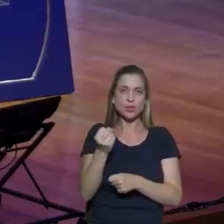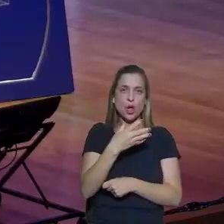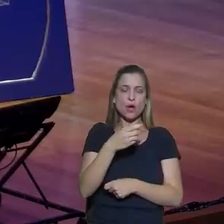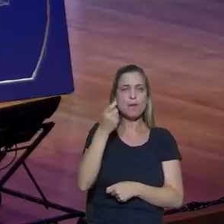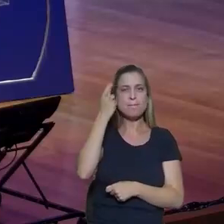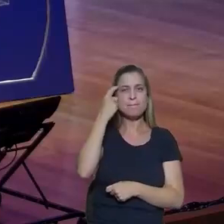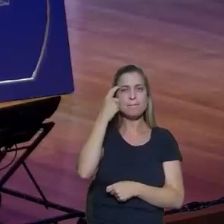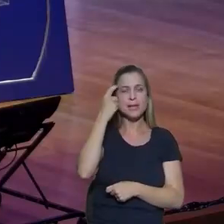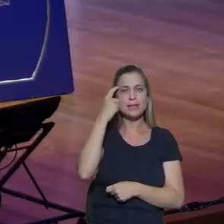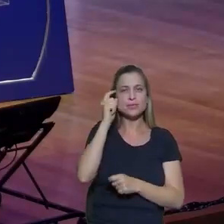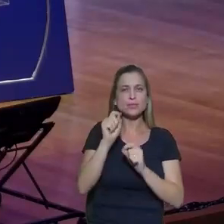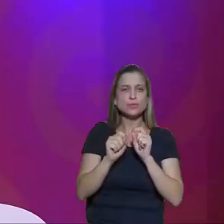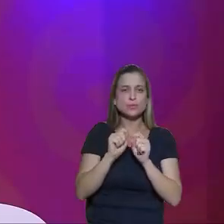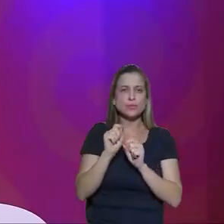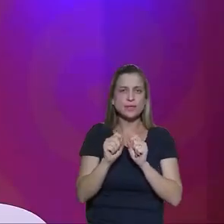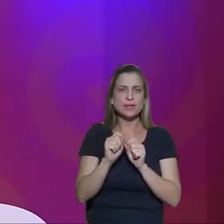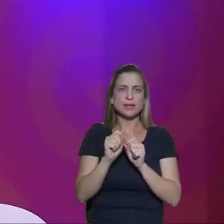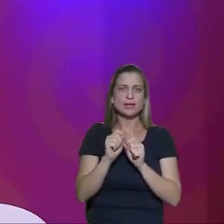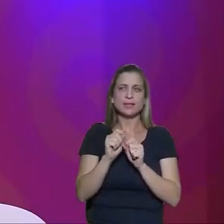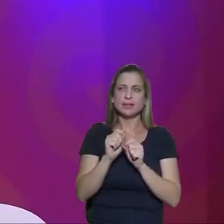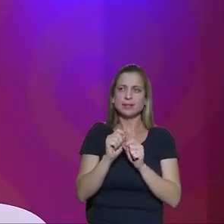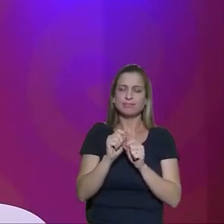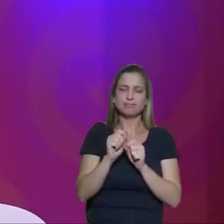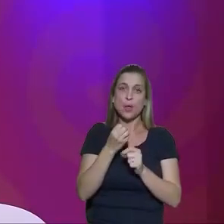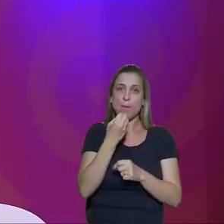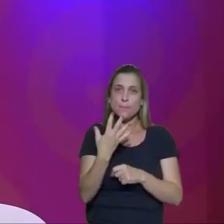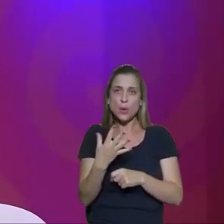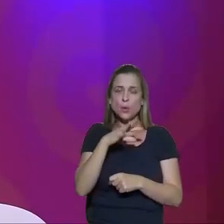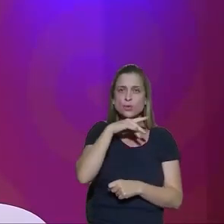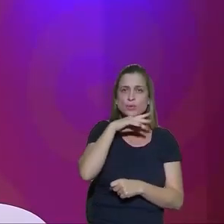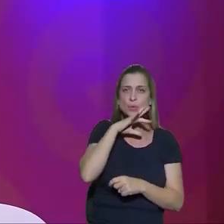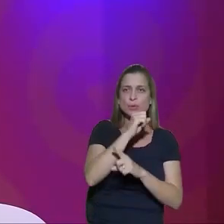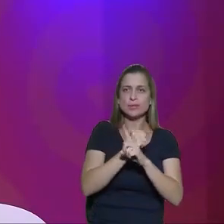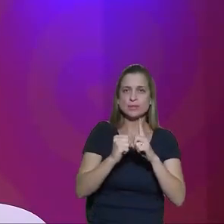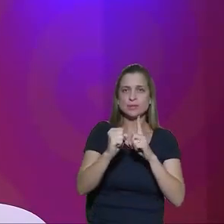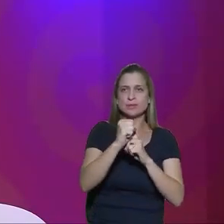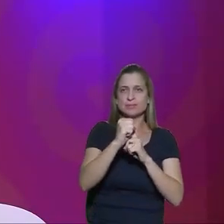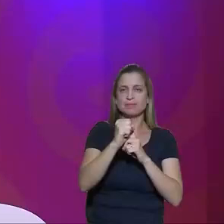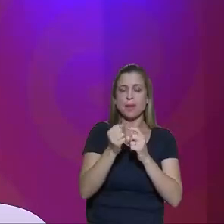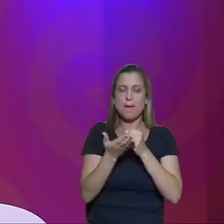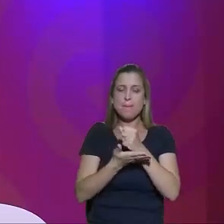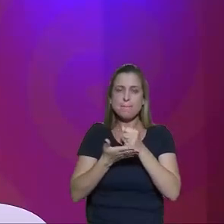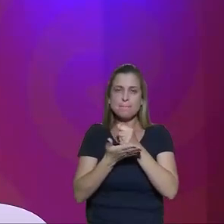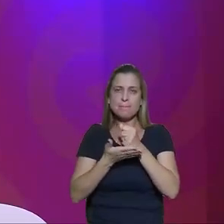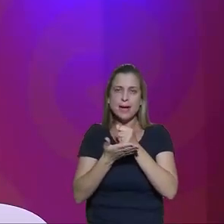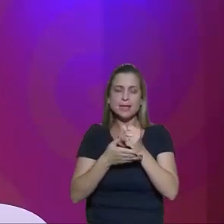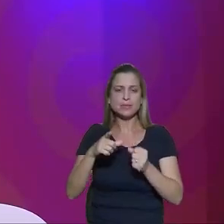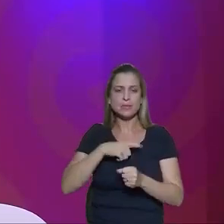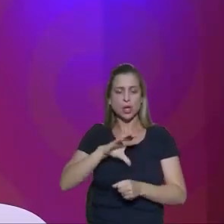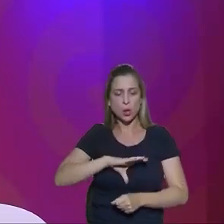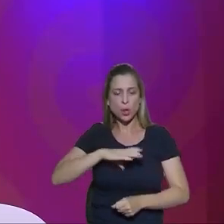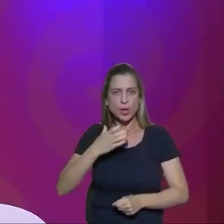dogmática que compreenda melhor as idiosincrasias boas e ruins de nossa sociedade e, com base nisso, tenha coragem de